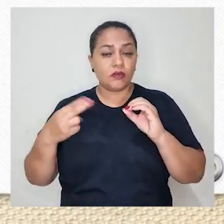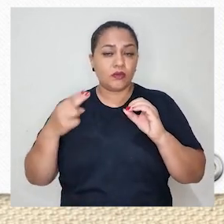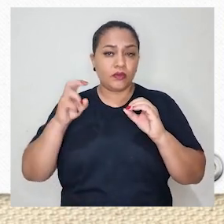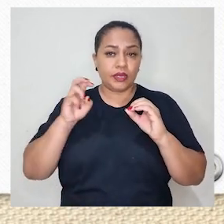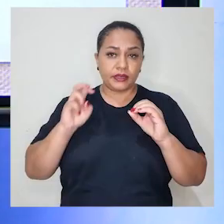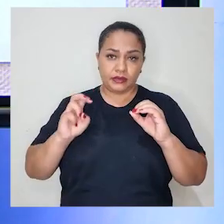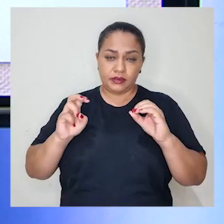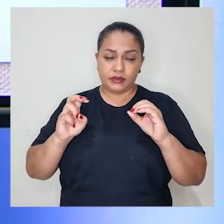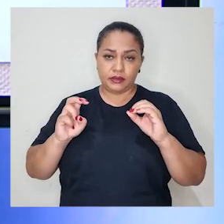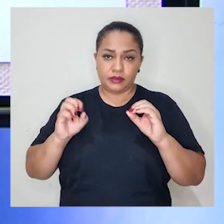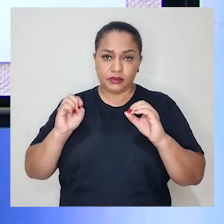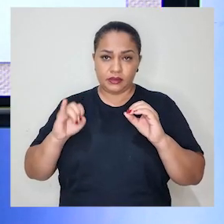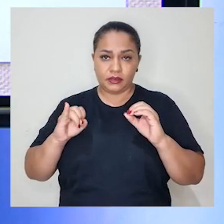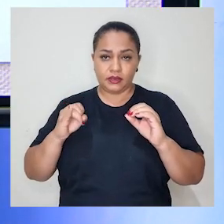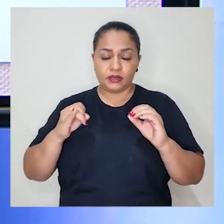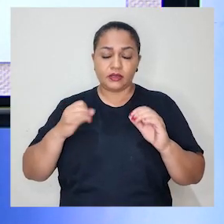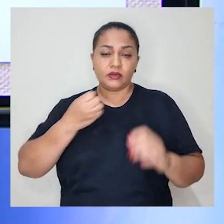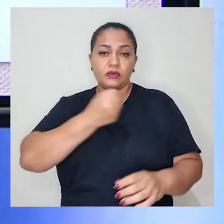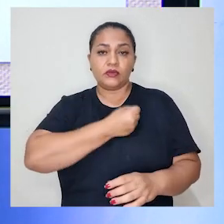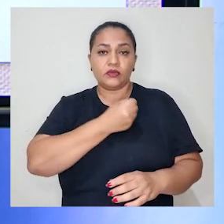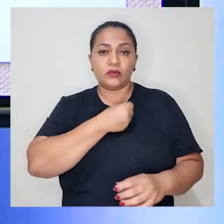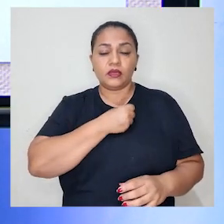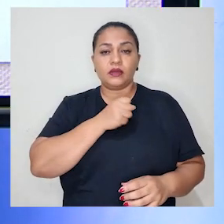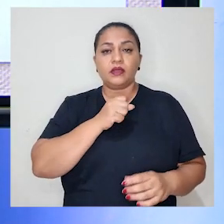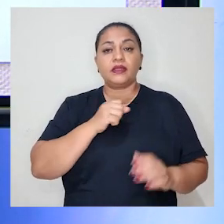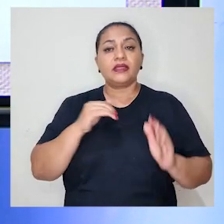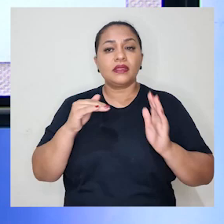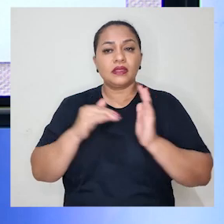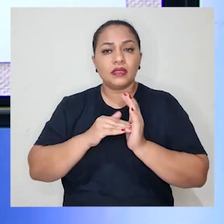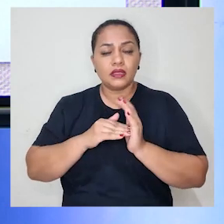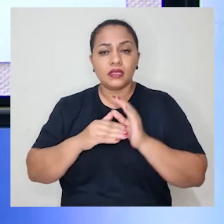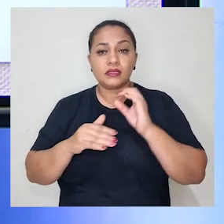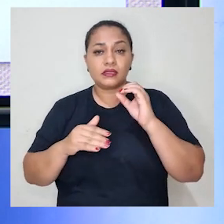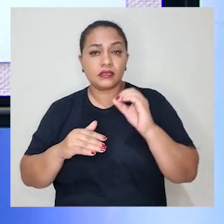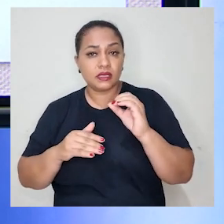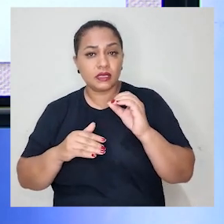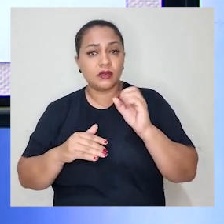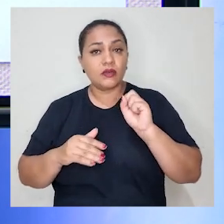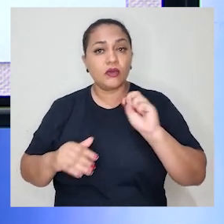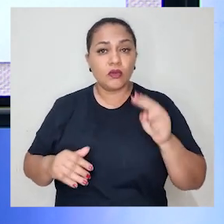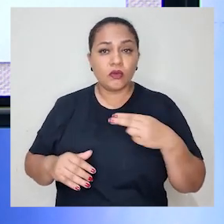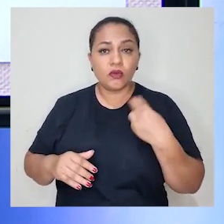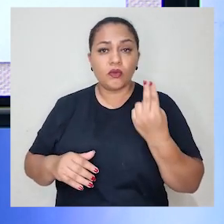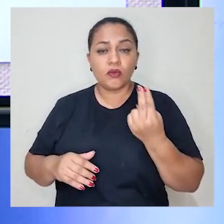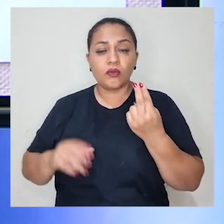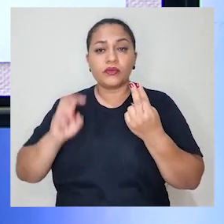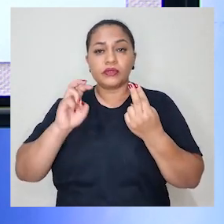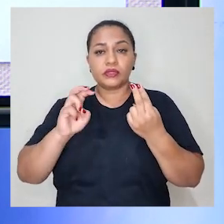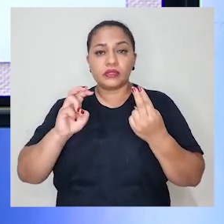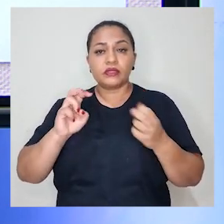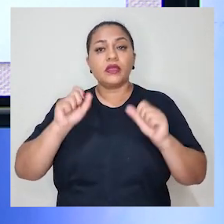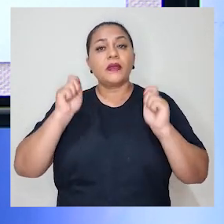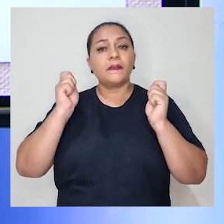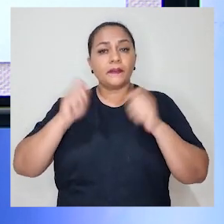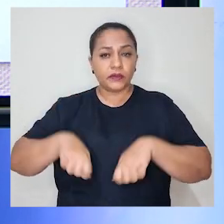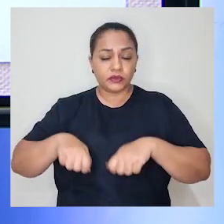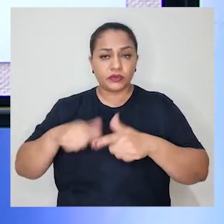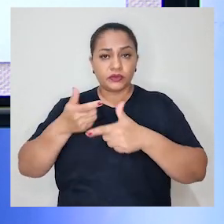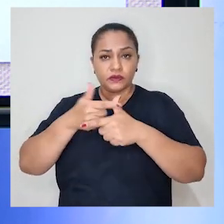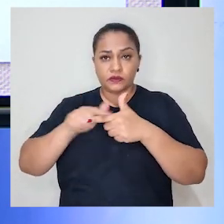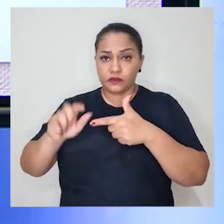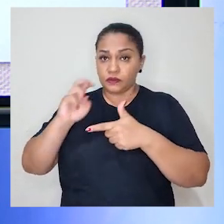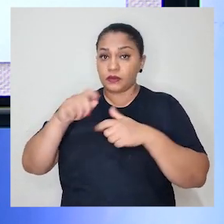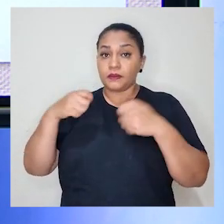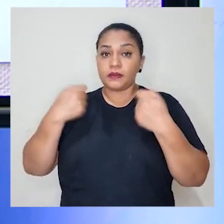5. Então, se o número termina em 0 ou em 5, ele é divisível por 5. Então, nós temos que